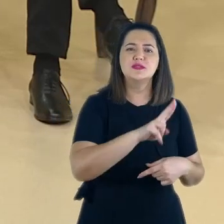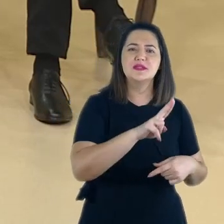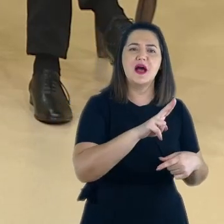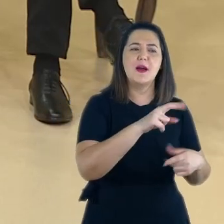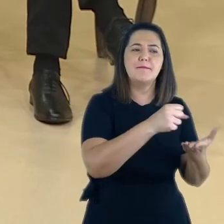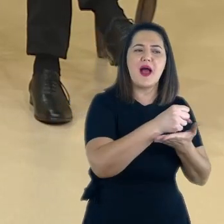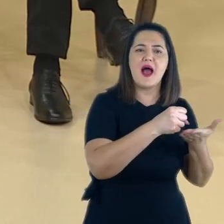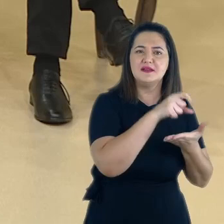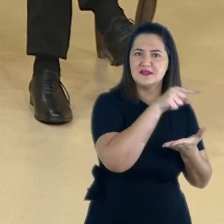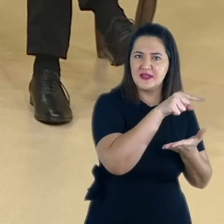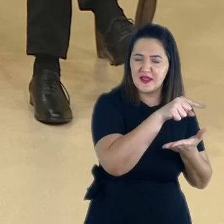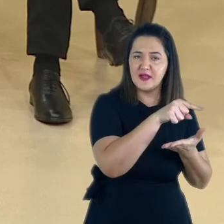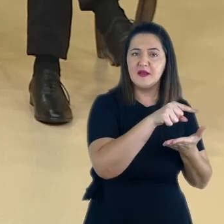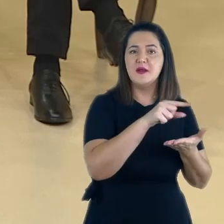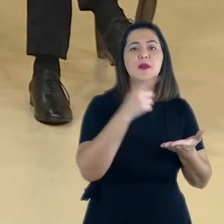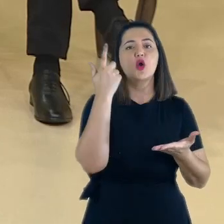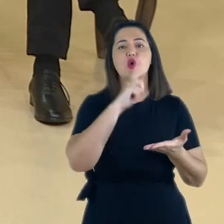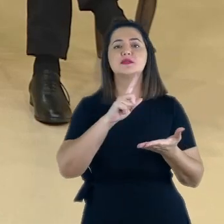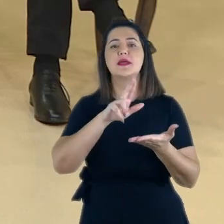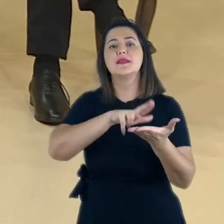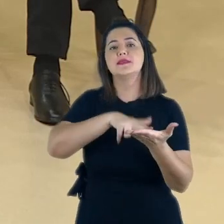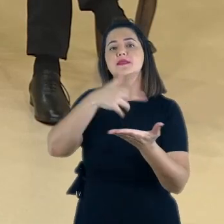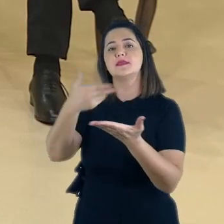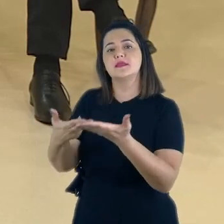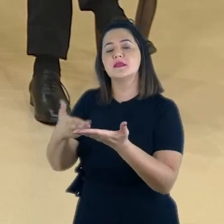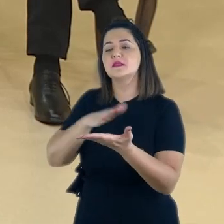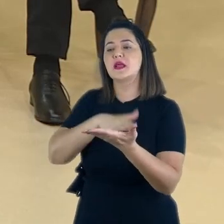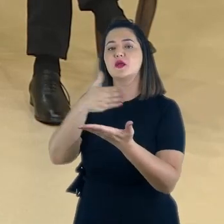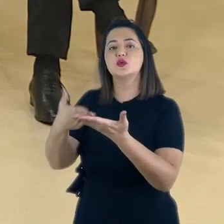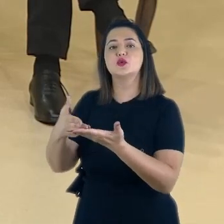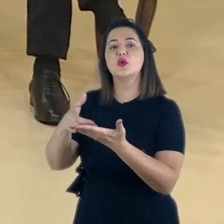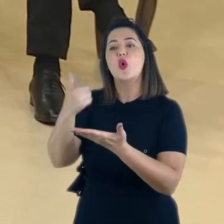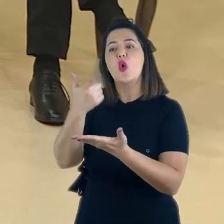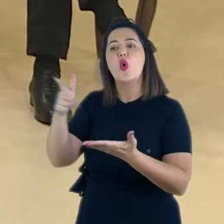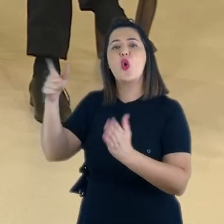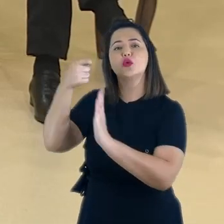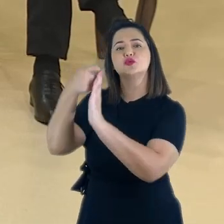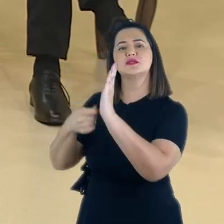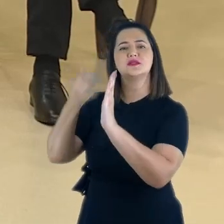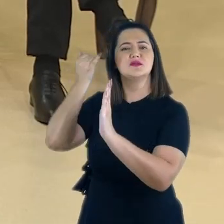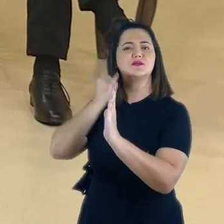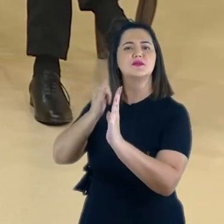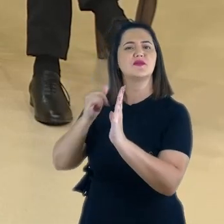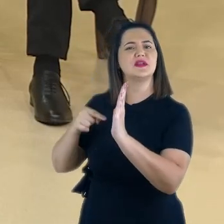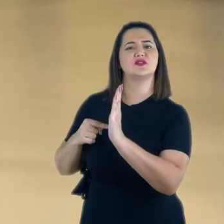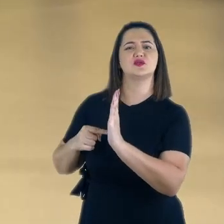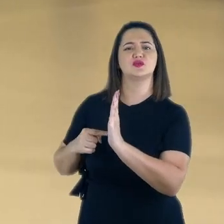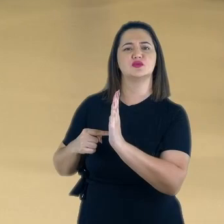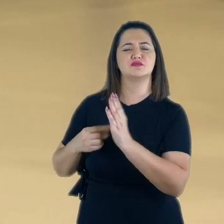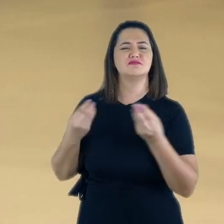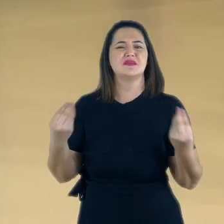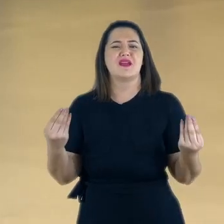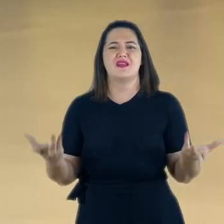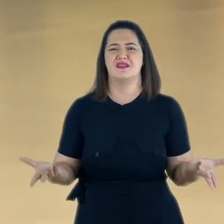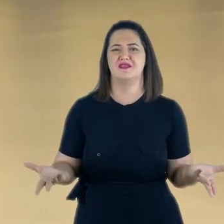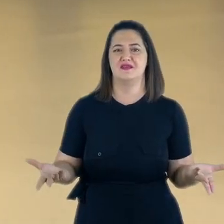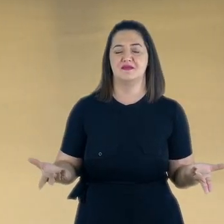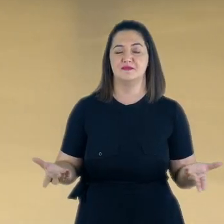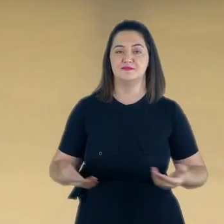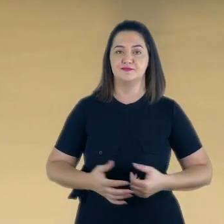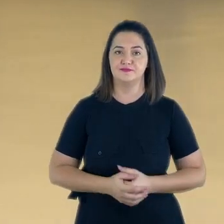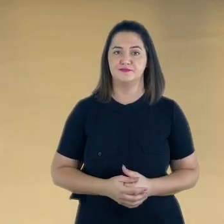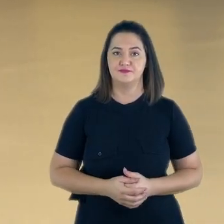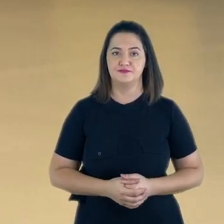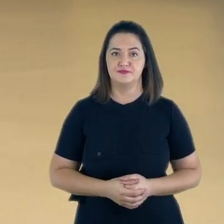profecias apocalípticas, como Daniel e Apocalipse, que não tem nada a ver com aqueles livros anteriores? Ora, não